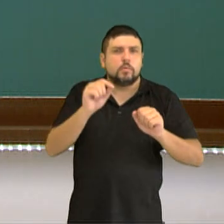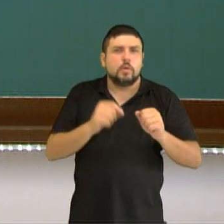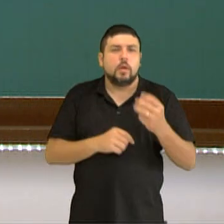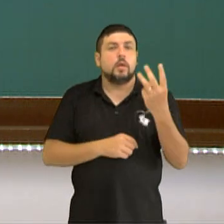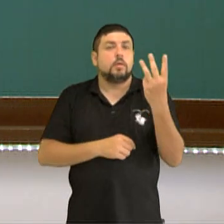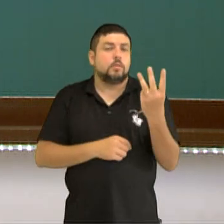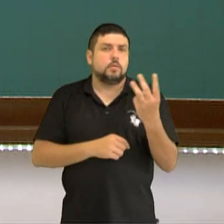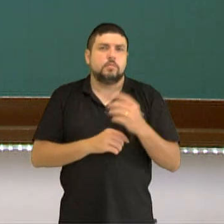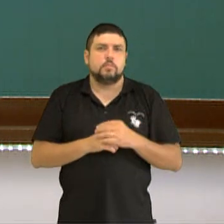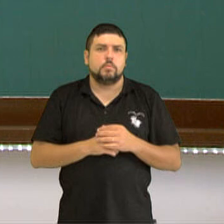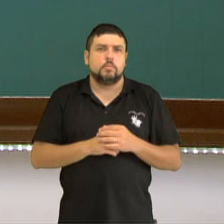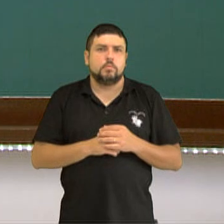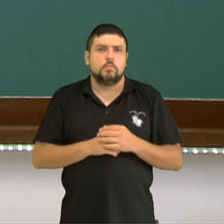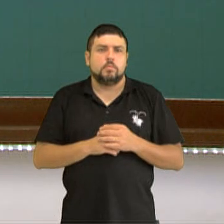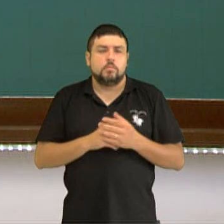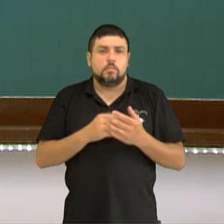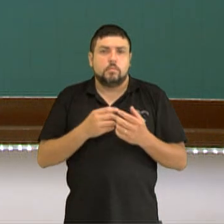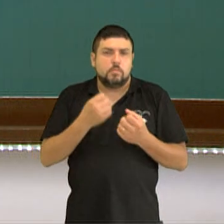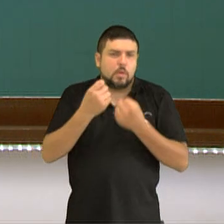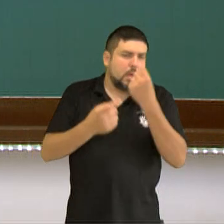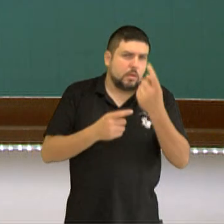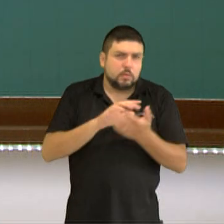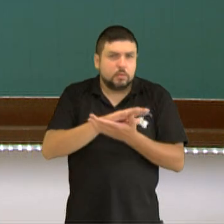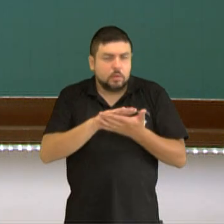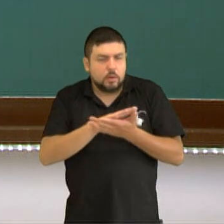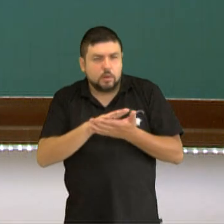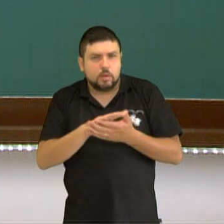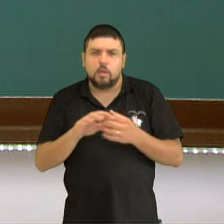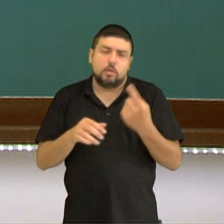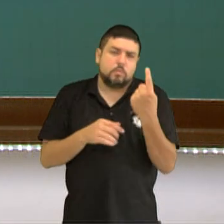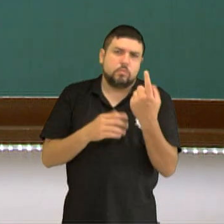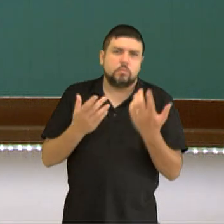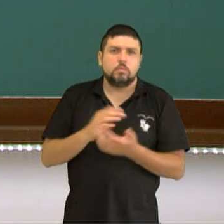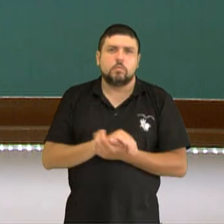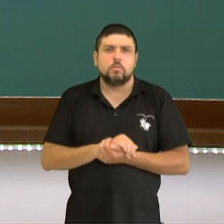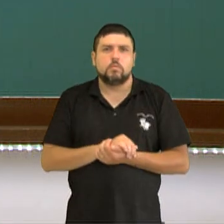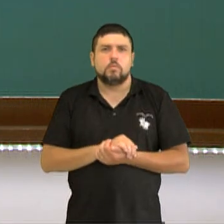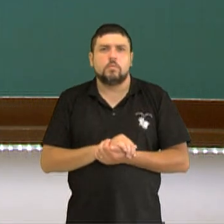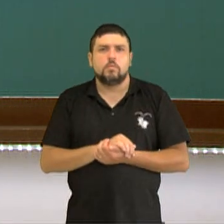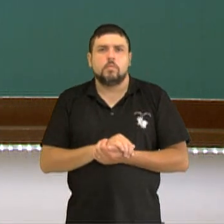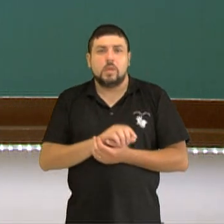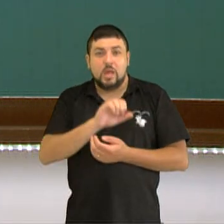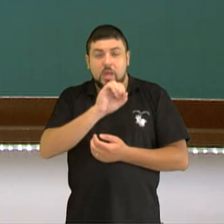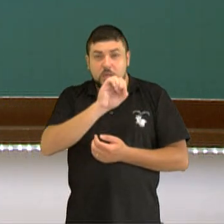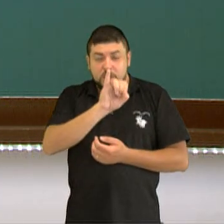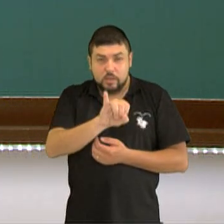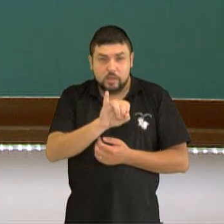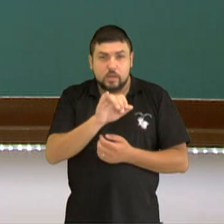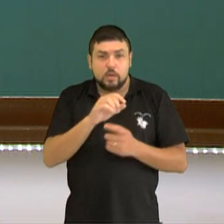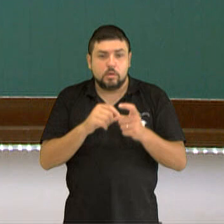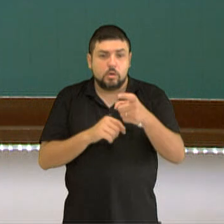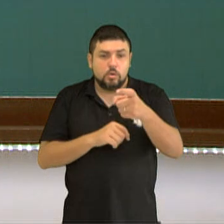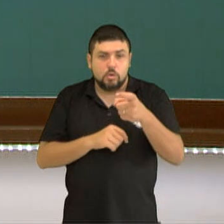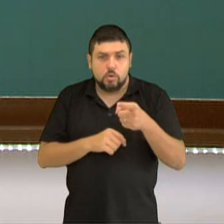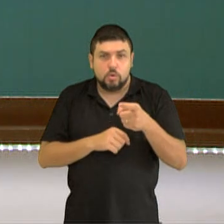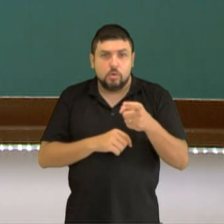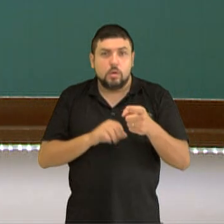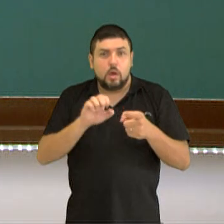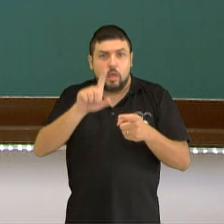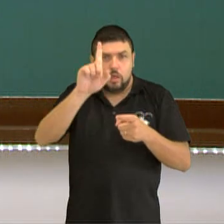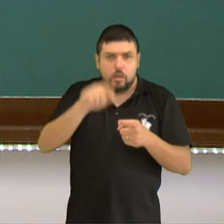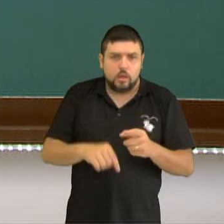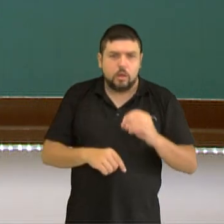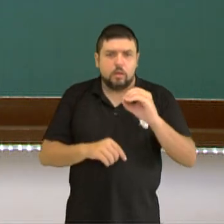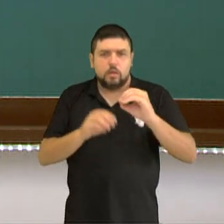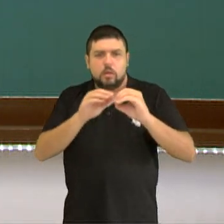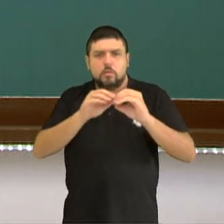não aparece ninguém, eu considero que é o 1, tá lembrado disso? Sempre que esse valor for positivo, ou seja, maior do que 0, a função